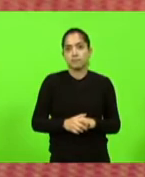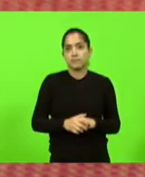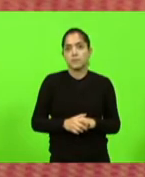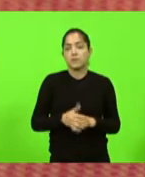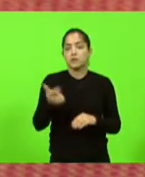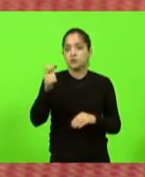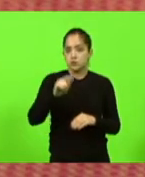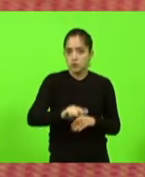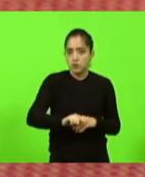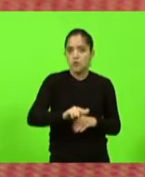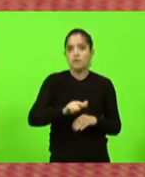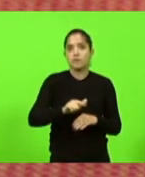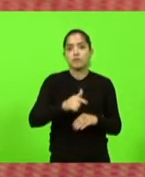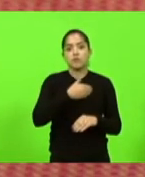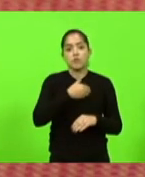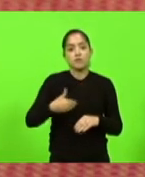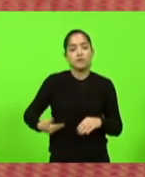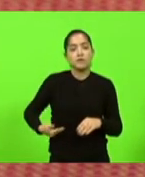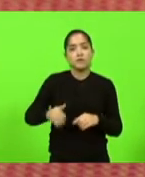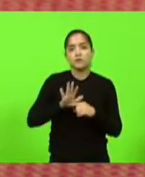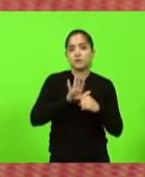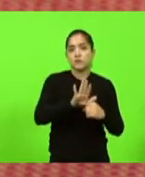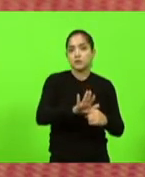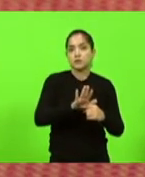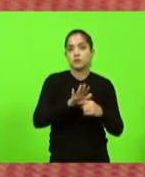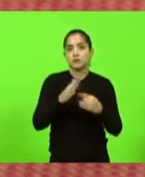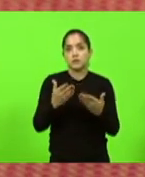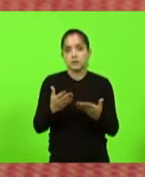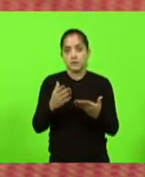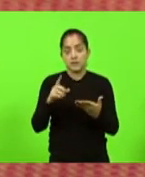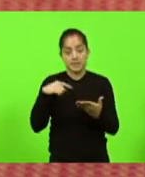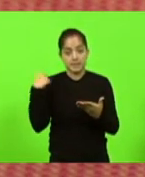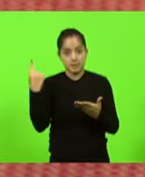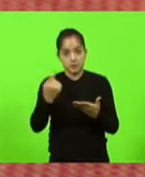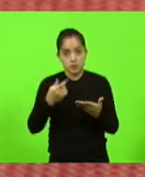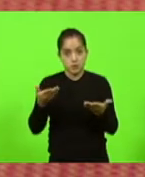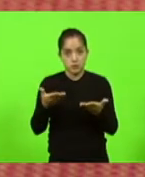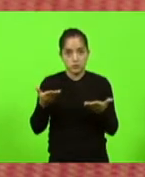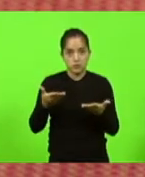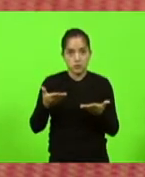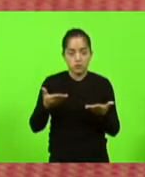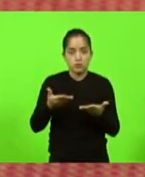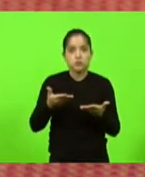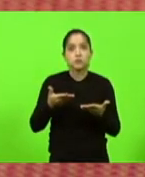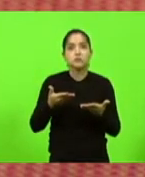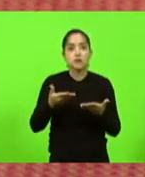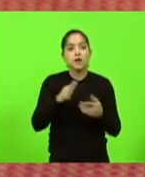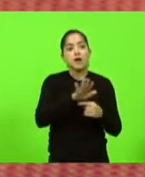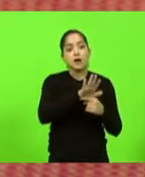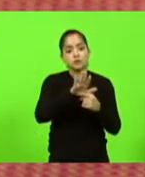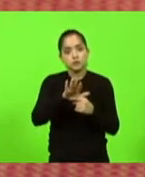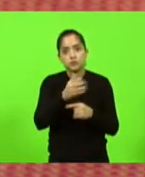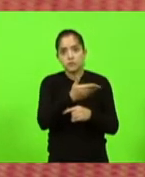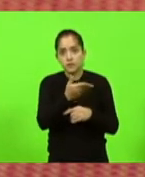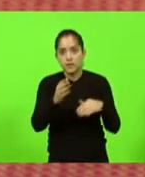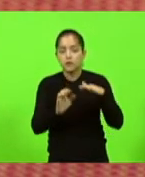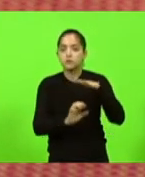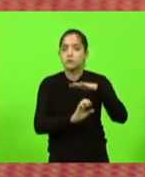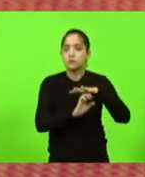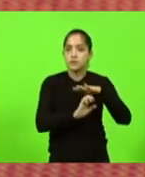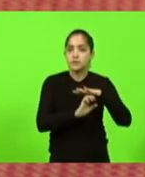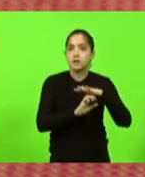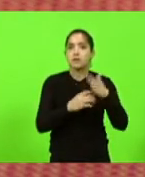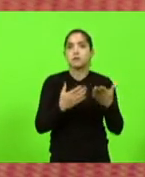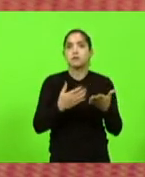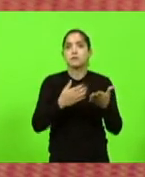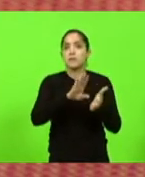o governo não está colaborando e é uma forma de nós aqui, hoje, colaborar com os empresários. E nós não estamos falando de